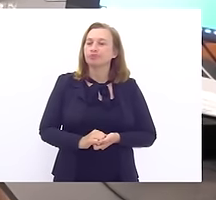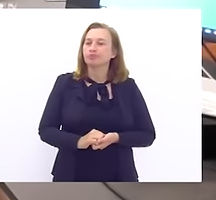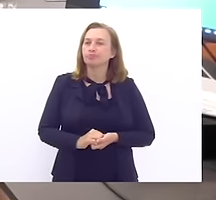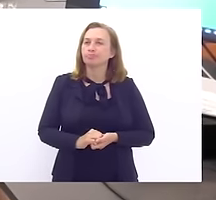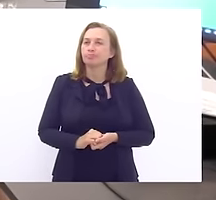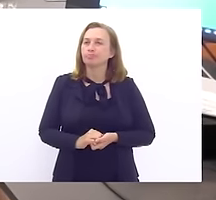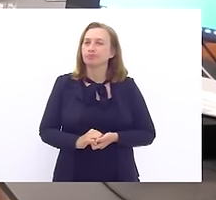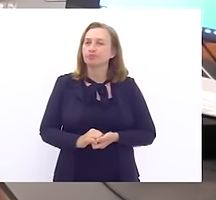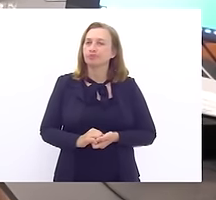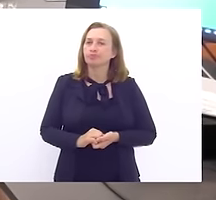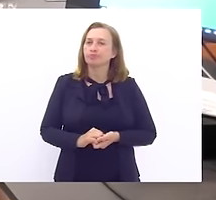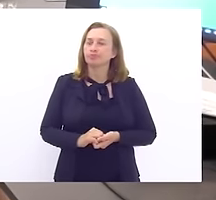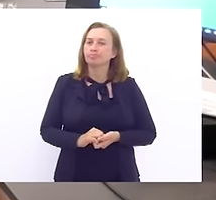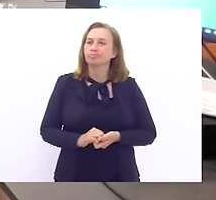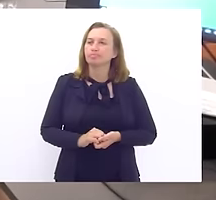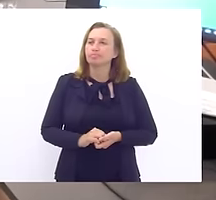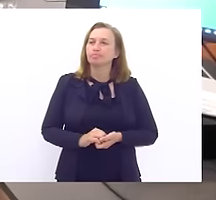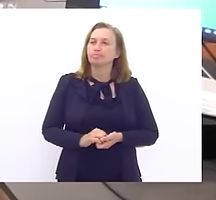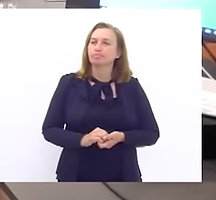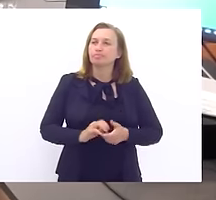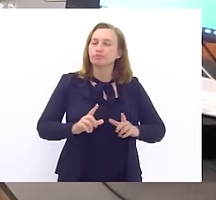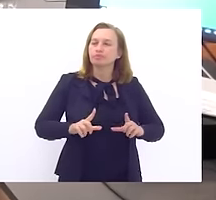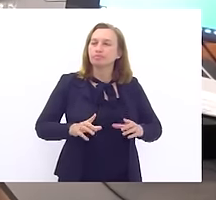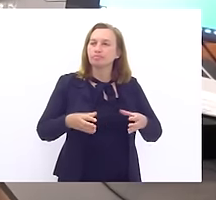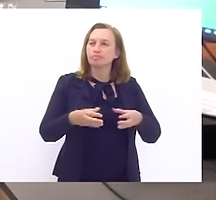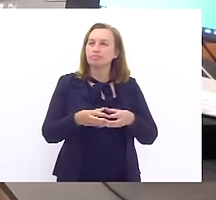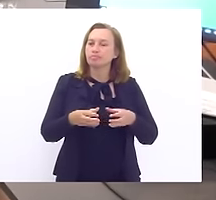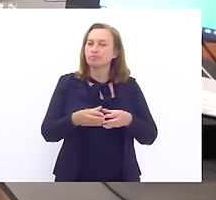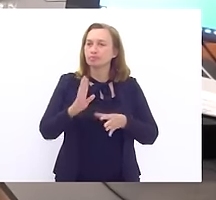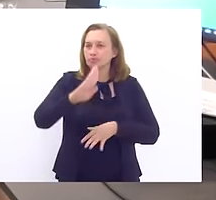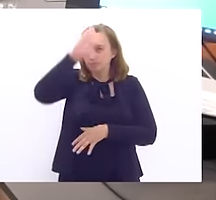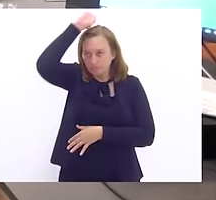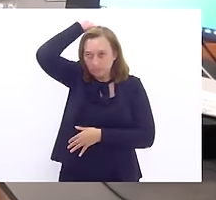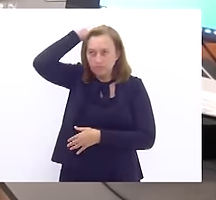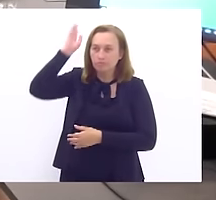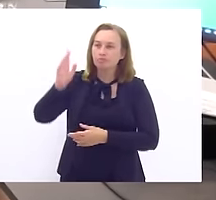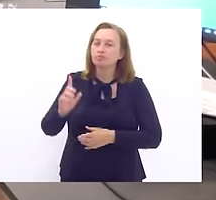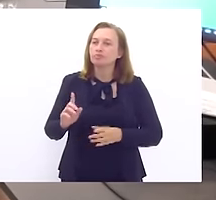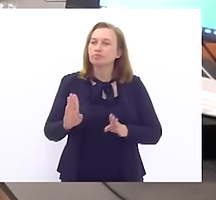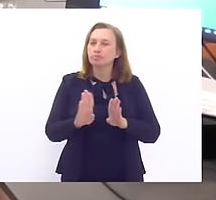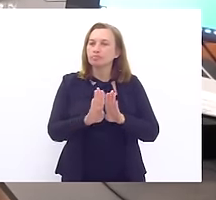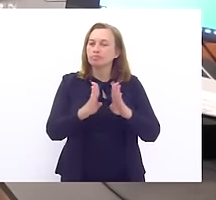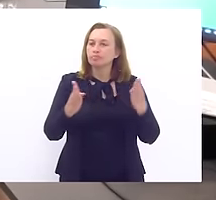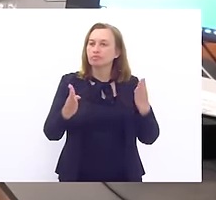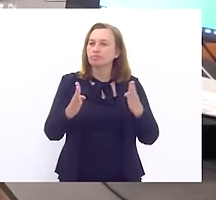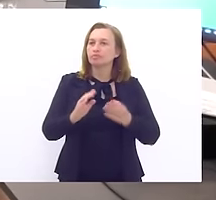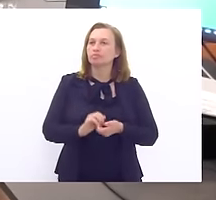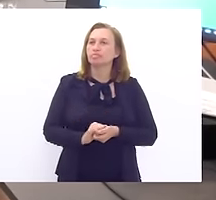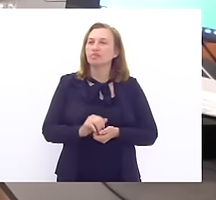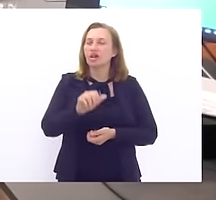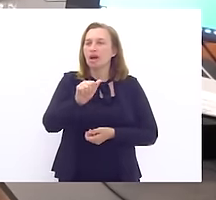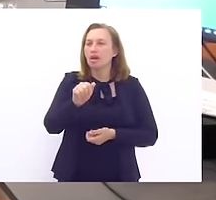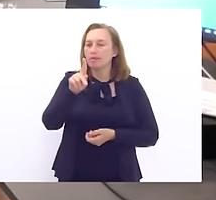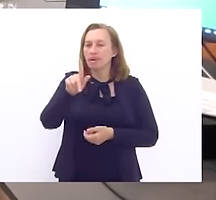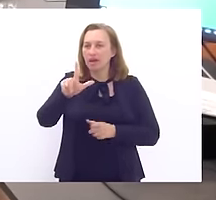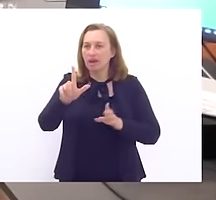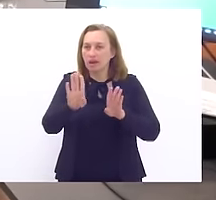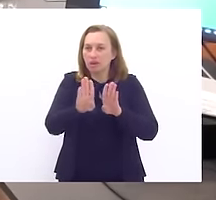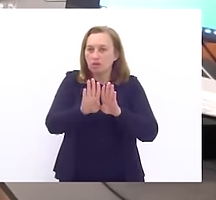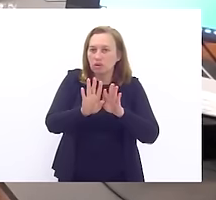fixar o ato do bombeiro no portão a pele arrancou no dia seguinte no dia seguinte e multa depois